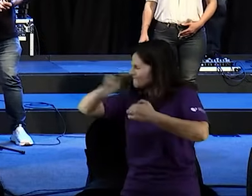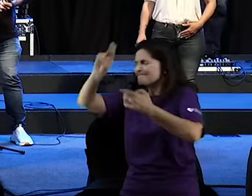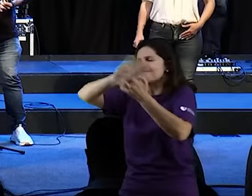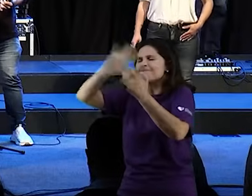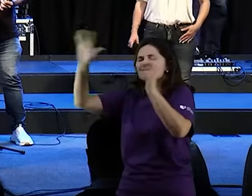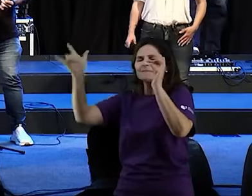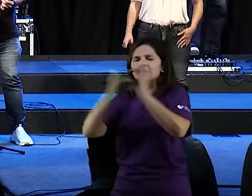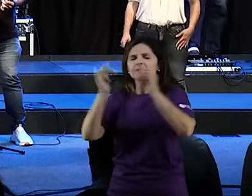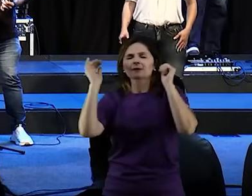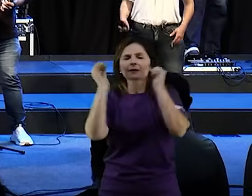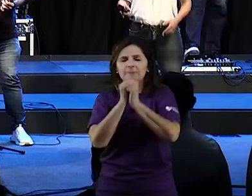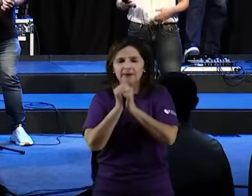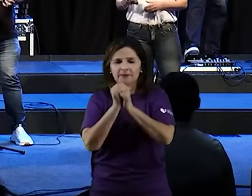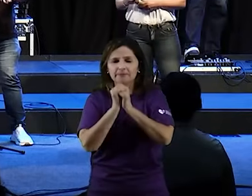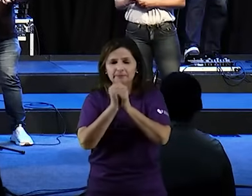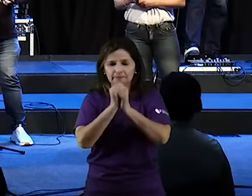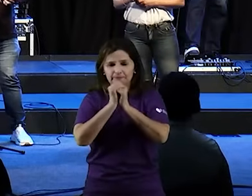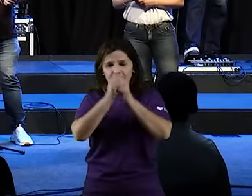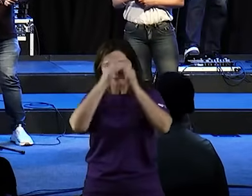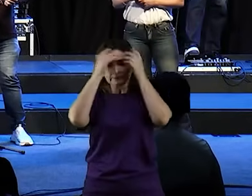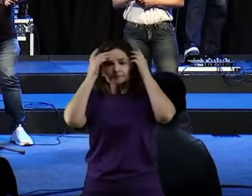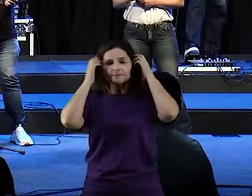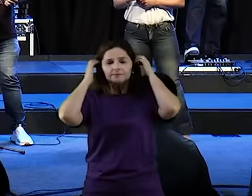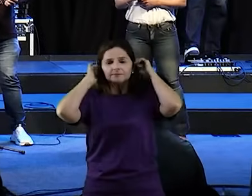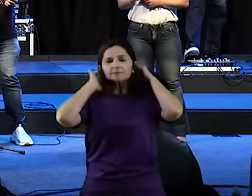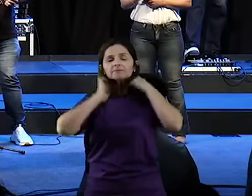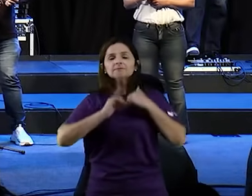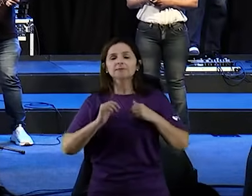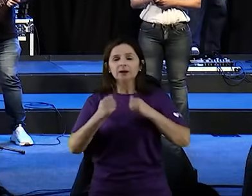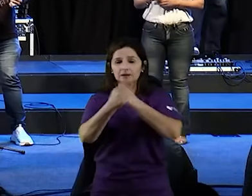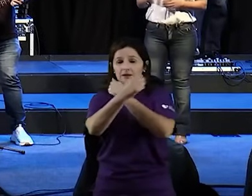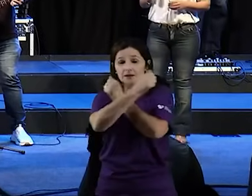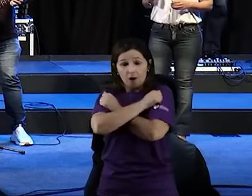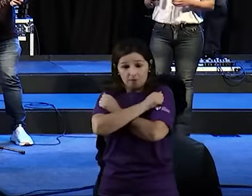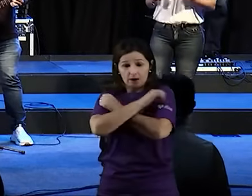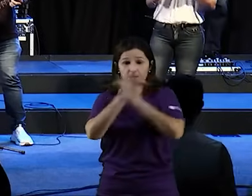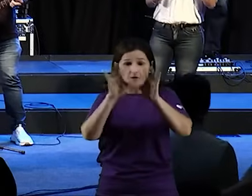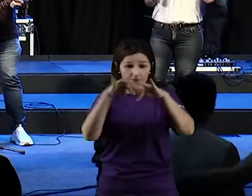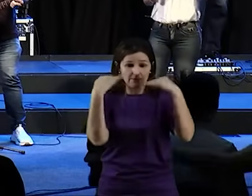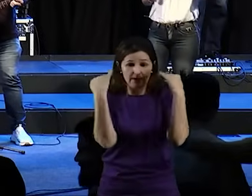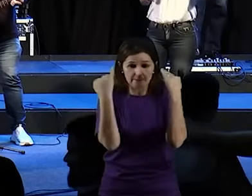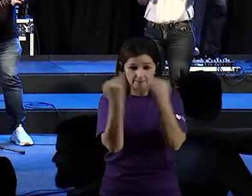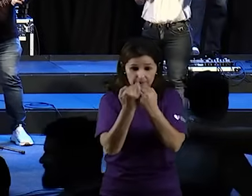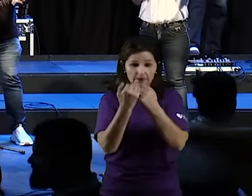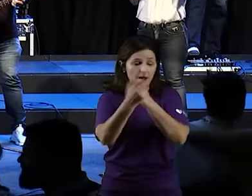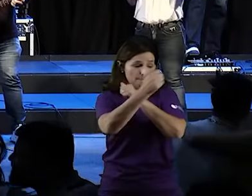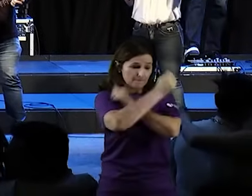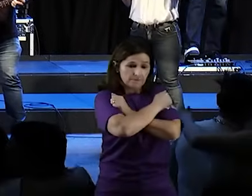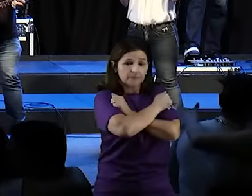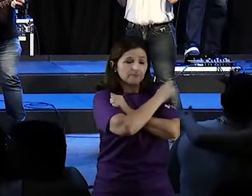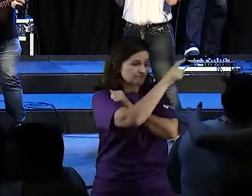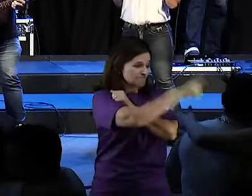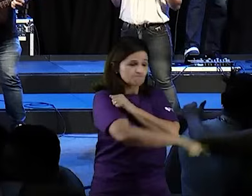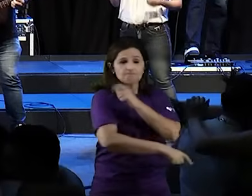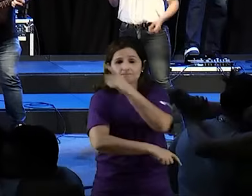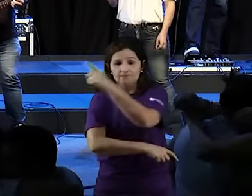Jesus amém amém queridos abraço na Sua fam abraço quem de